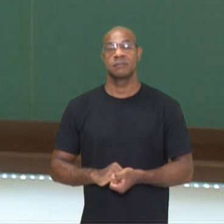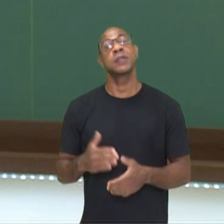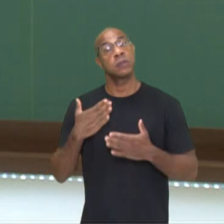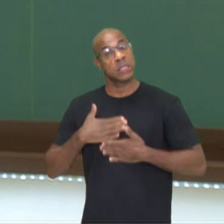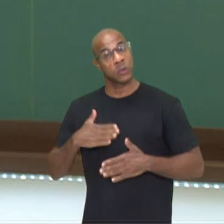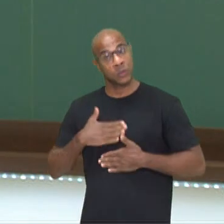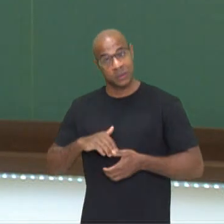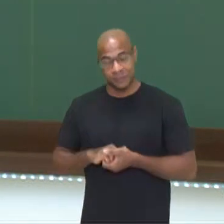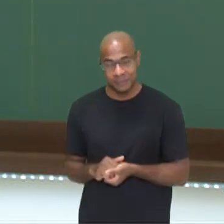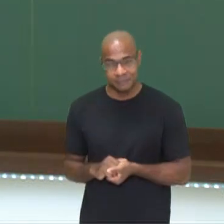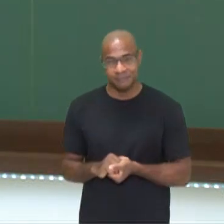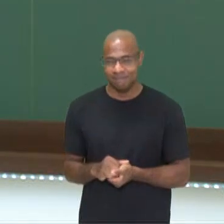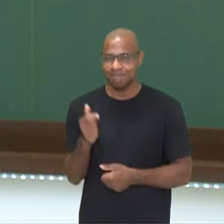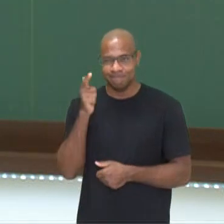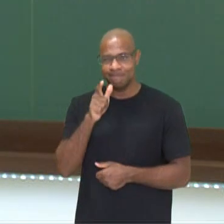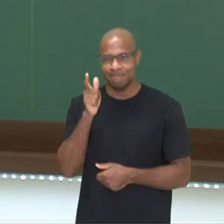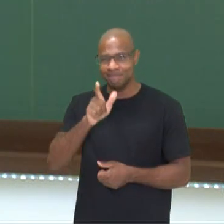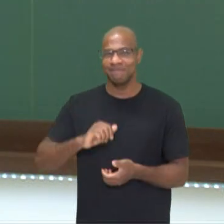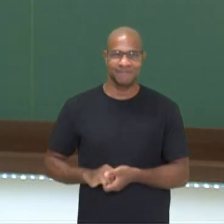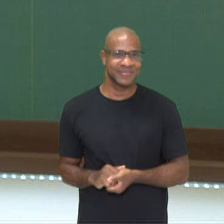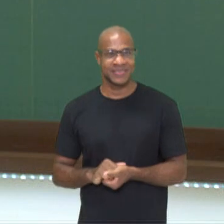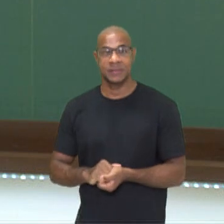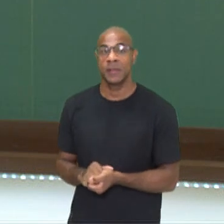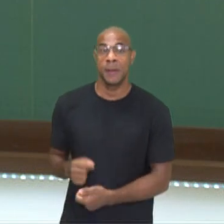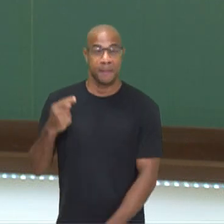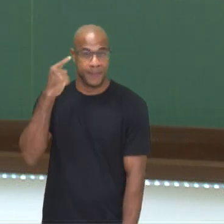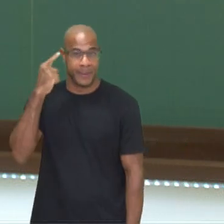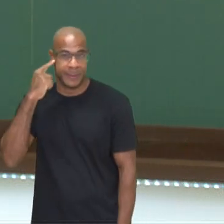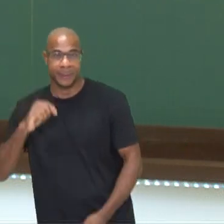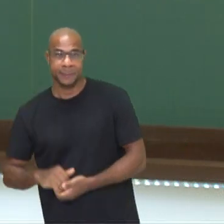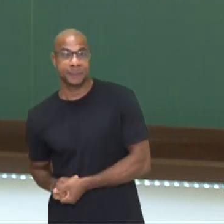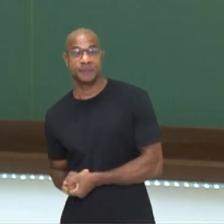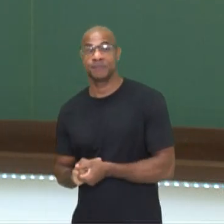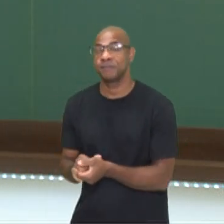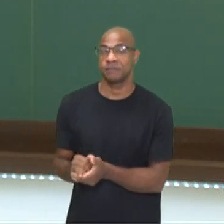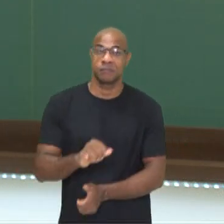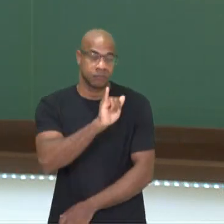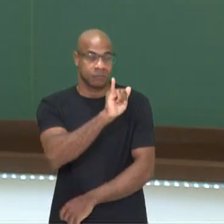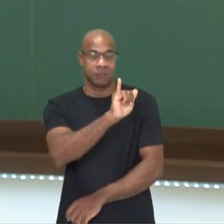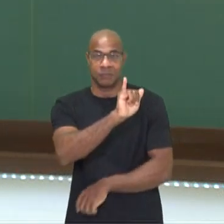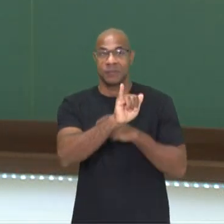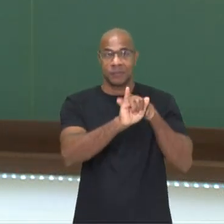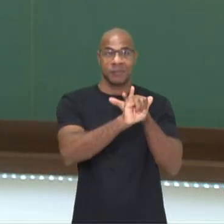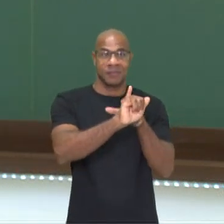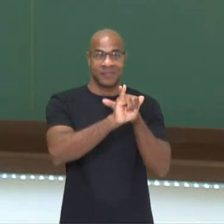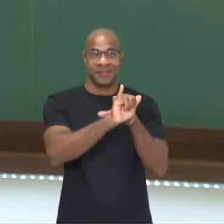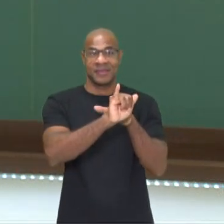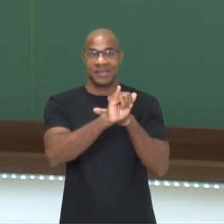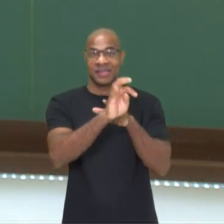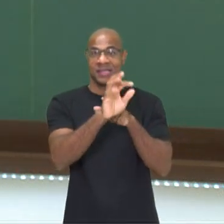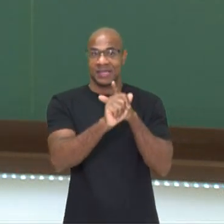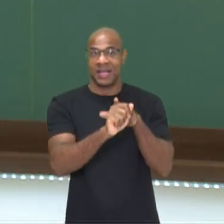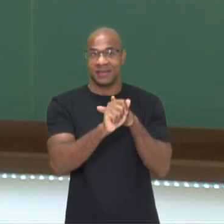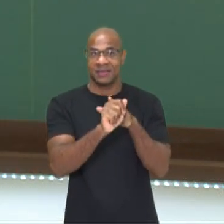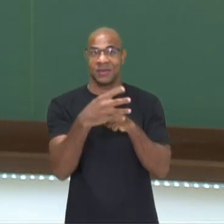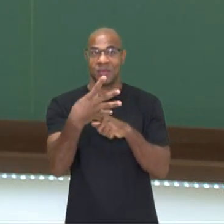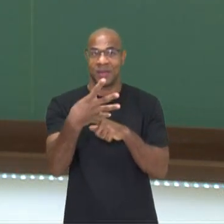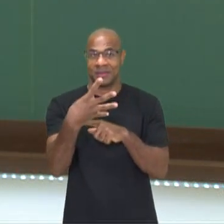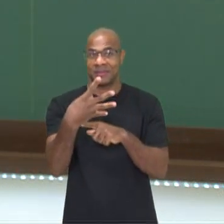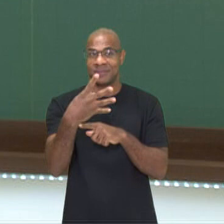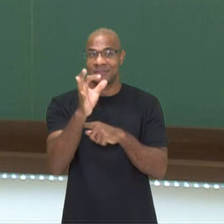Tranquilo, pessoal? Conseguiram? Vamos pensar aqui. A taxa é 4% ao mês. Transformando em decimal,